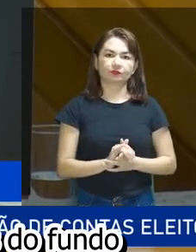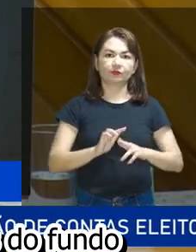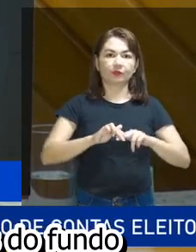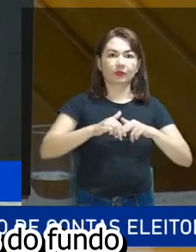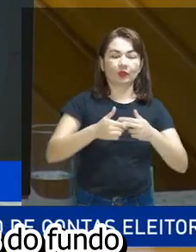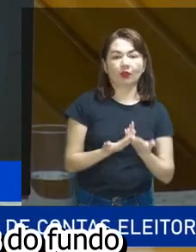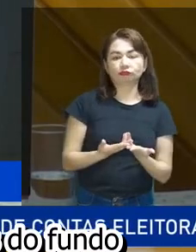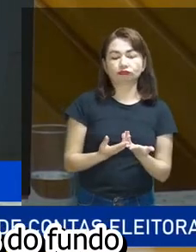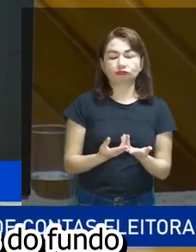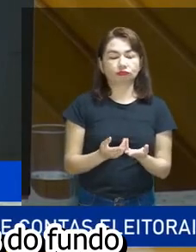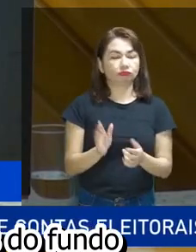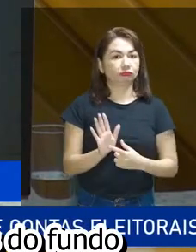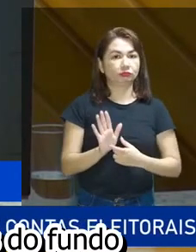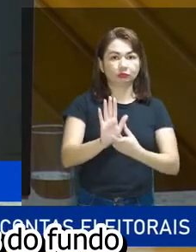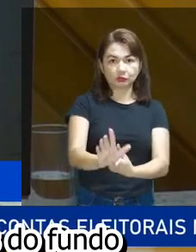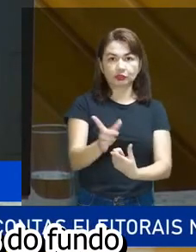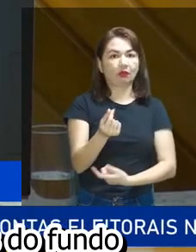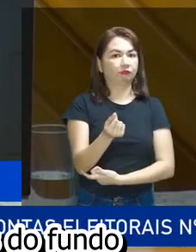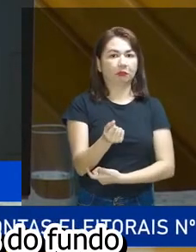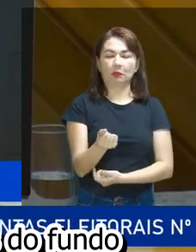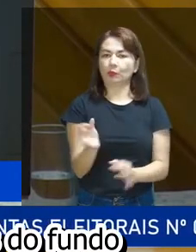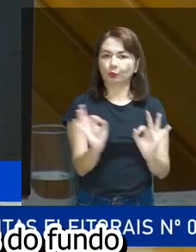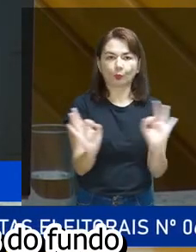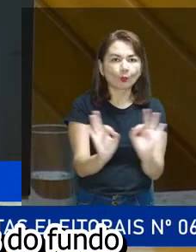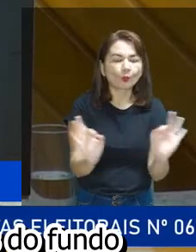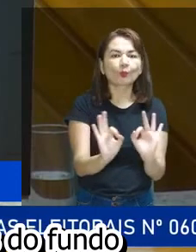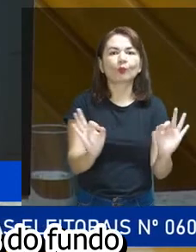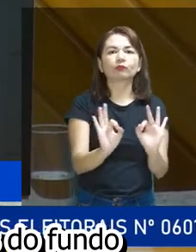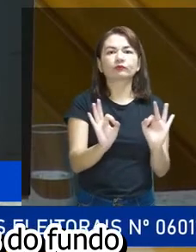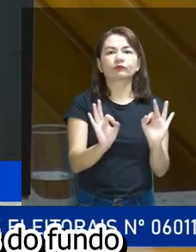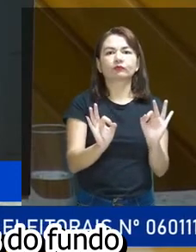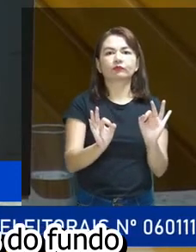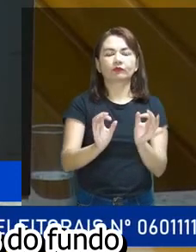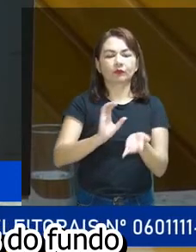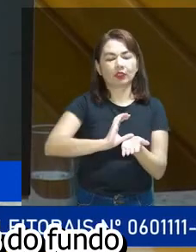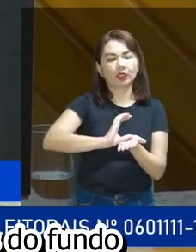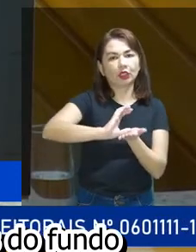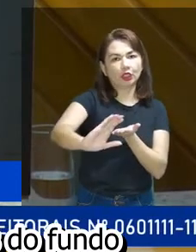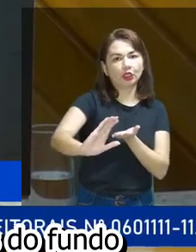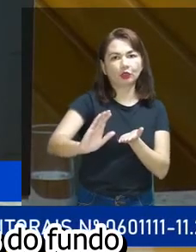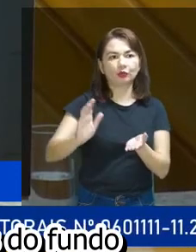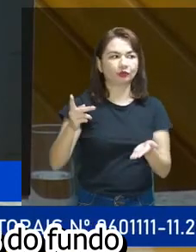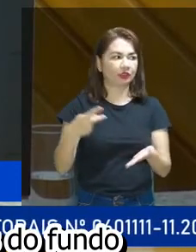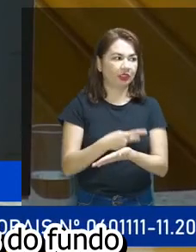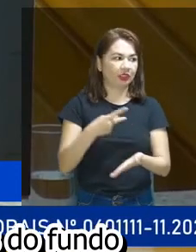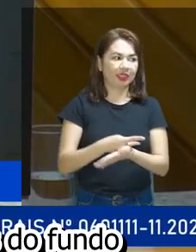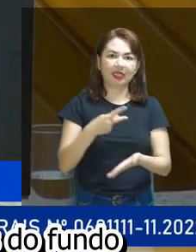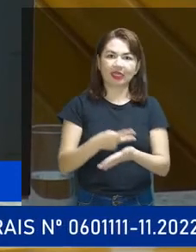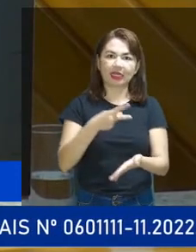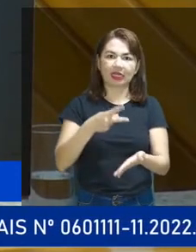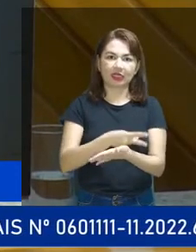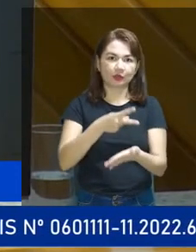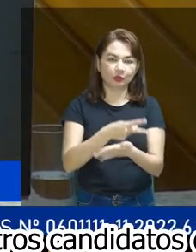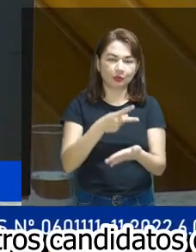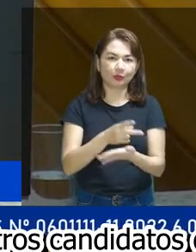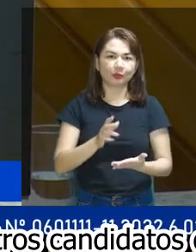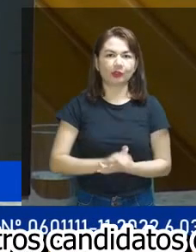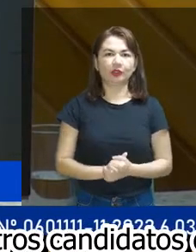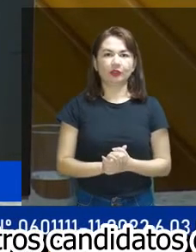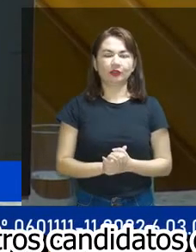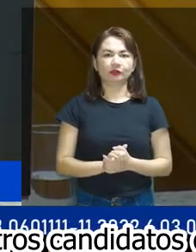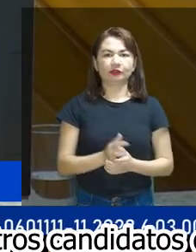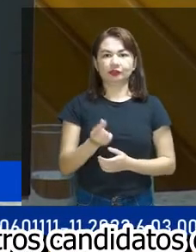intempestividade e omissão de gastos na parcial, aplicação irregular de recursos do fundo